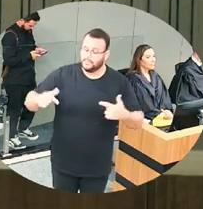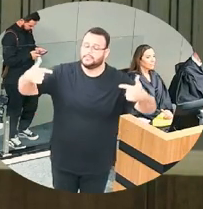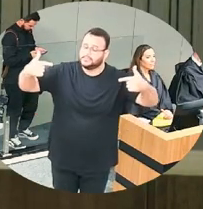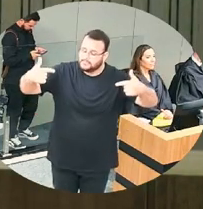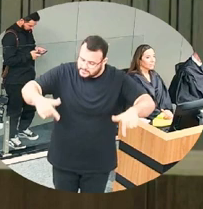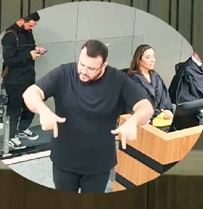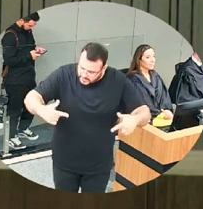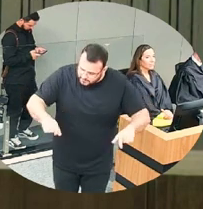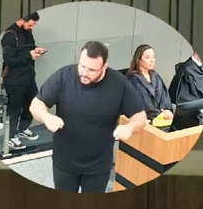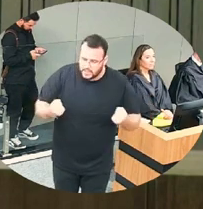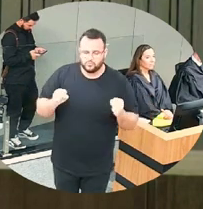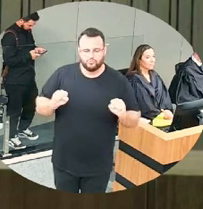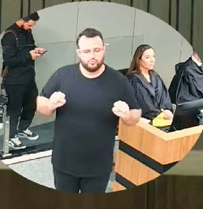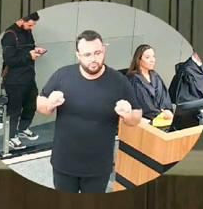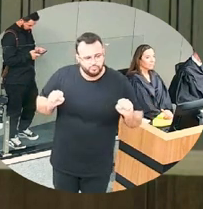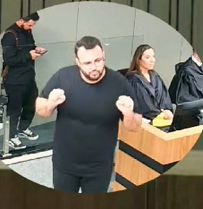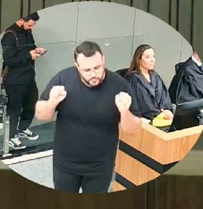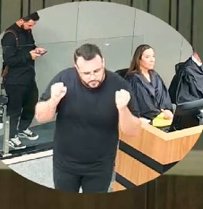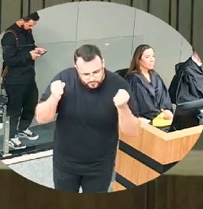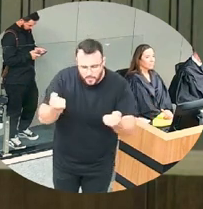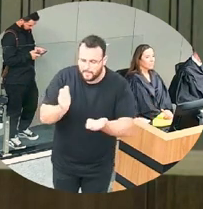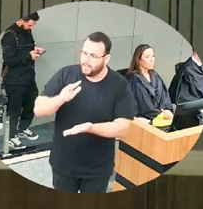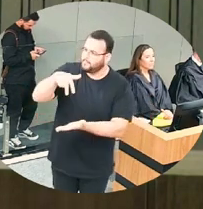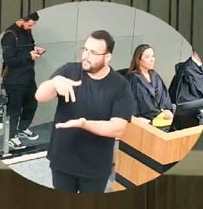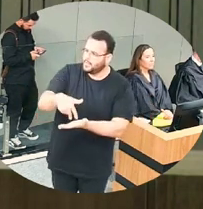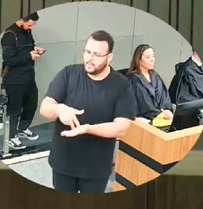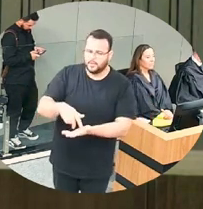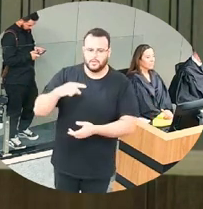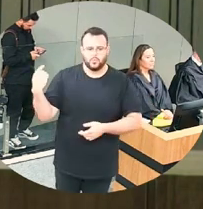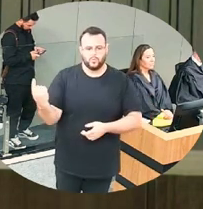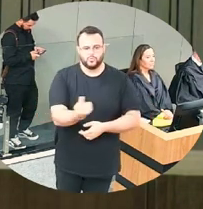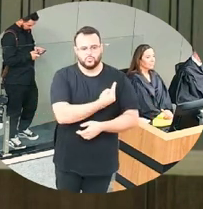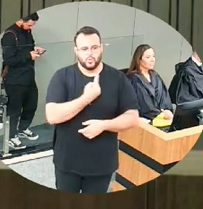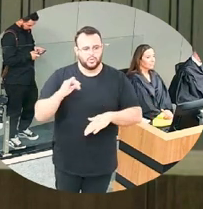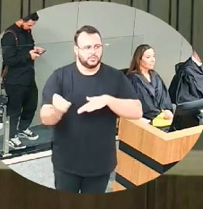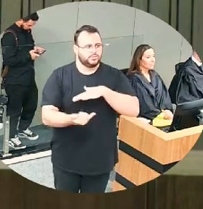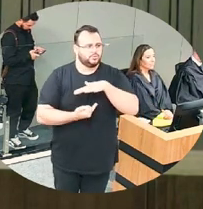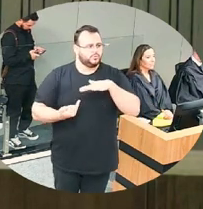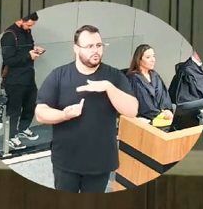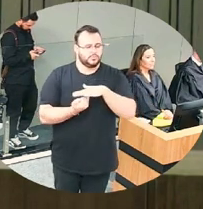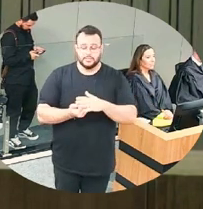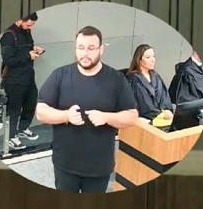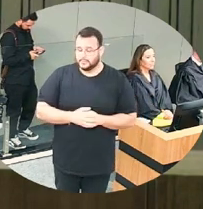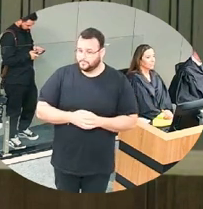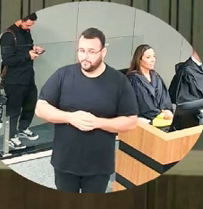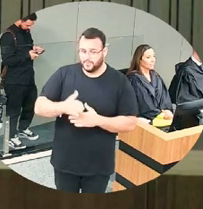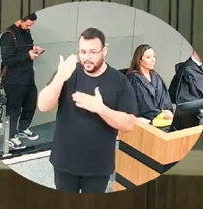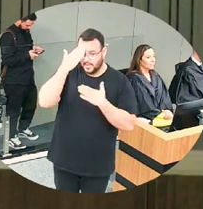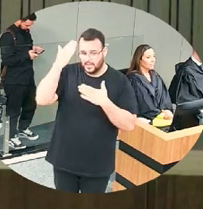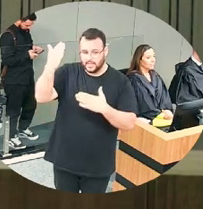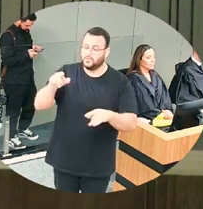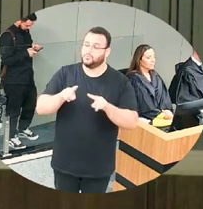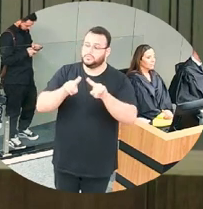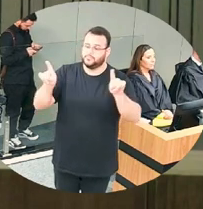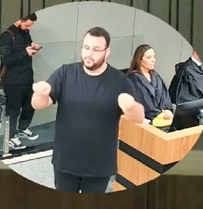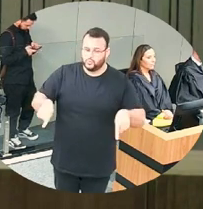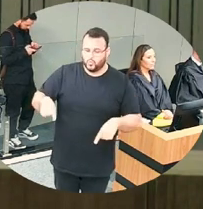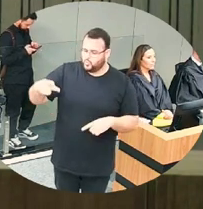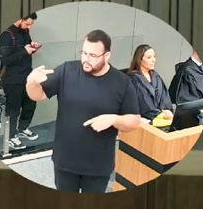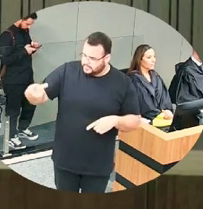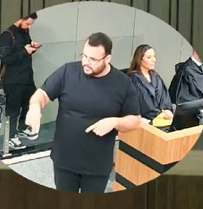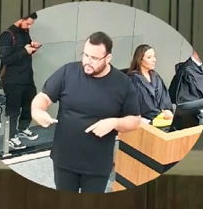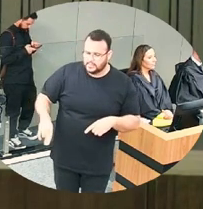trabalharemos intensamente para bem representar a nossa instituição Agradeço também os servidores desta casa